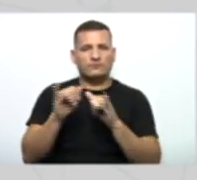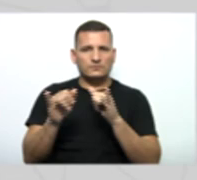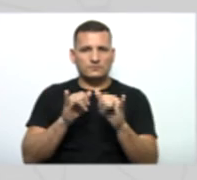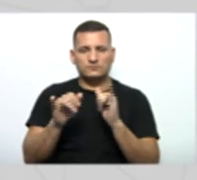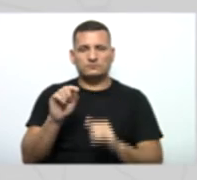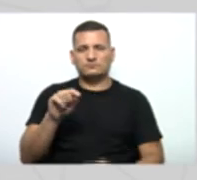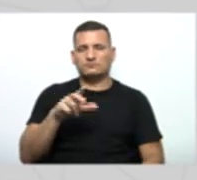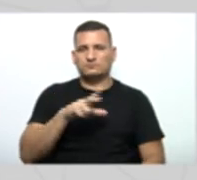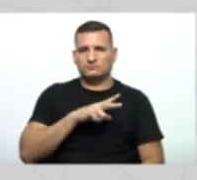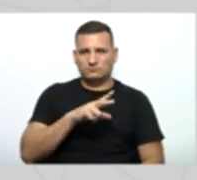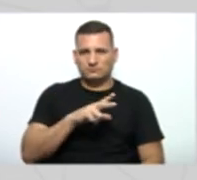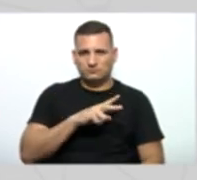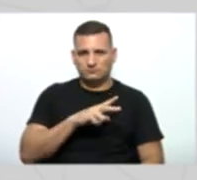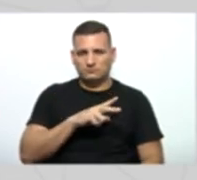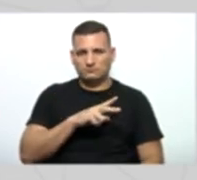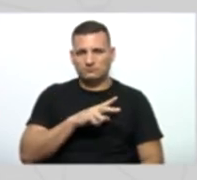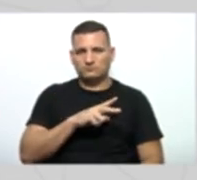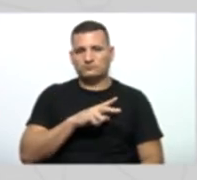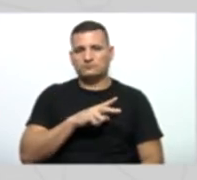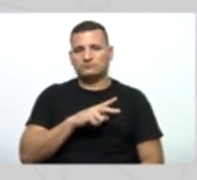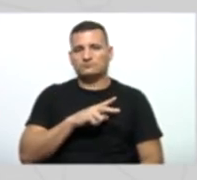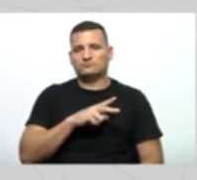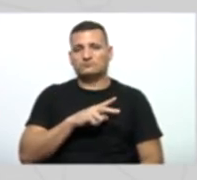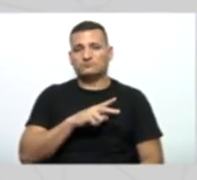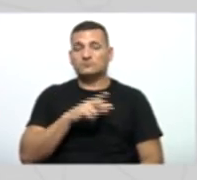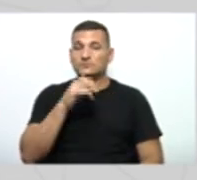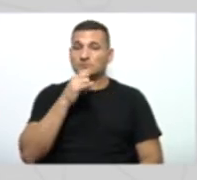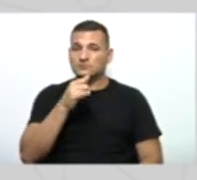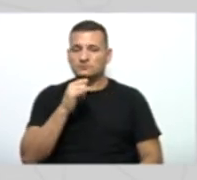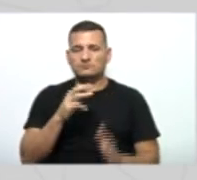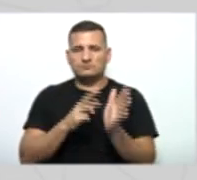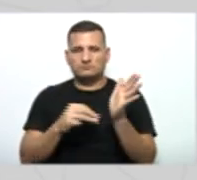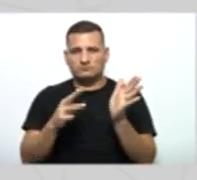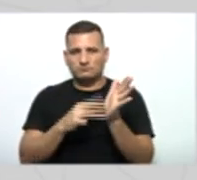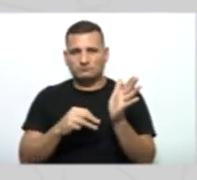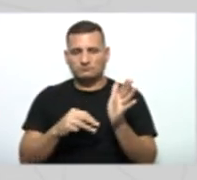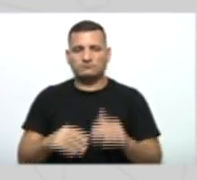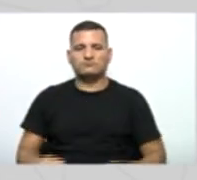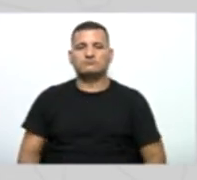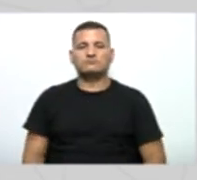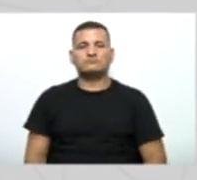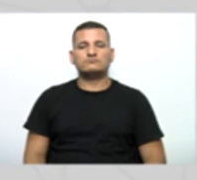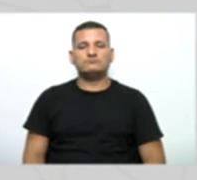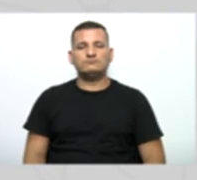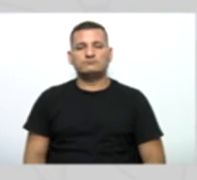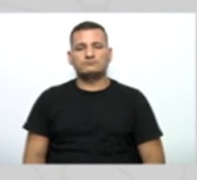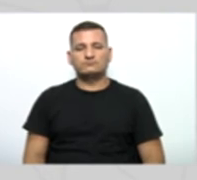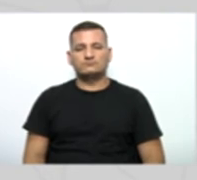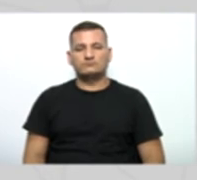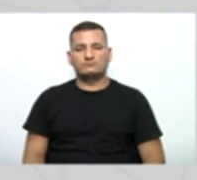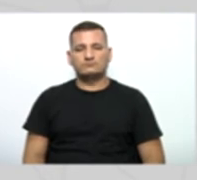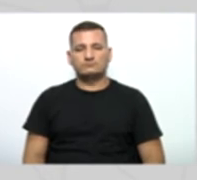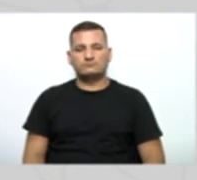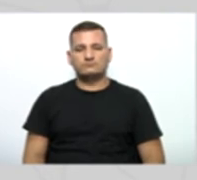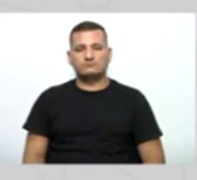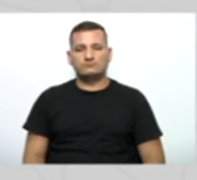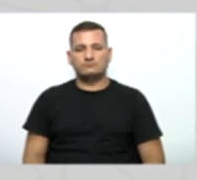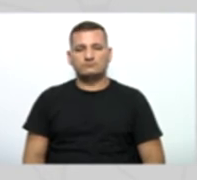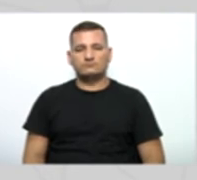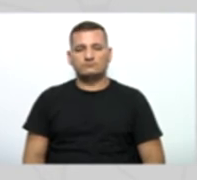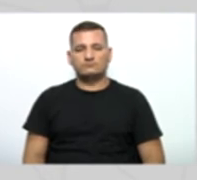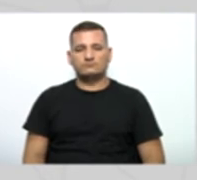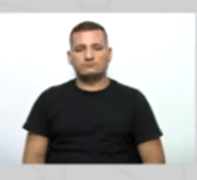atributos privados, somente através dos métodos de classe. É muito importante, pessoal, ressaltar isso